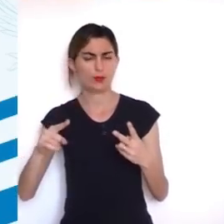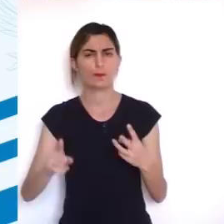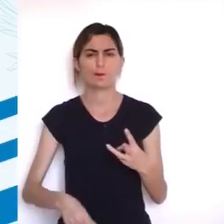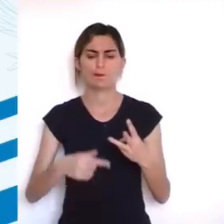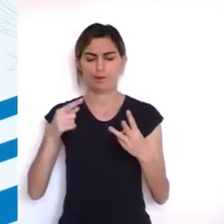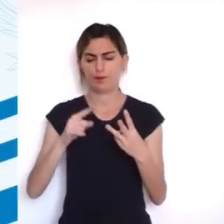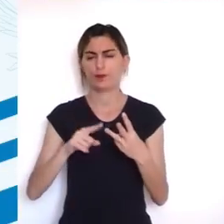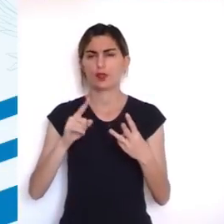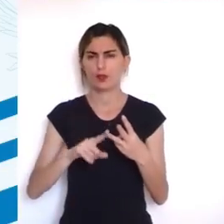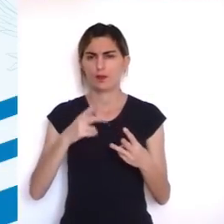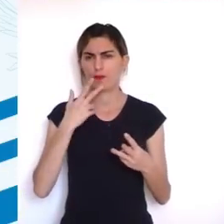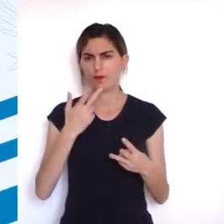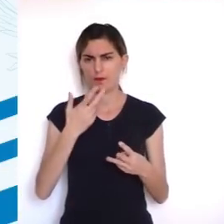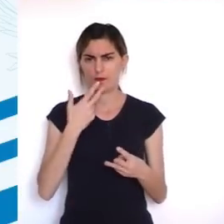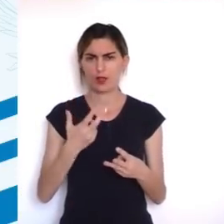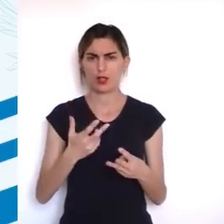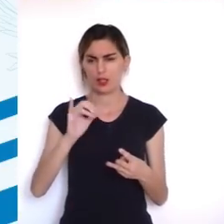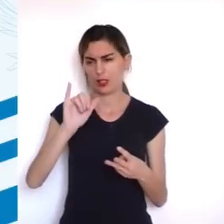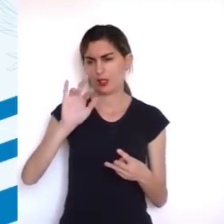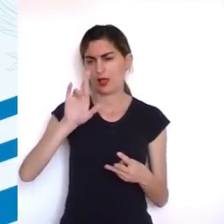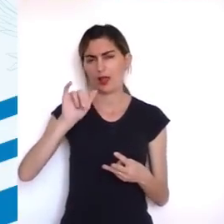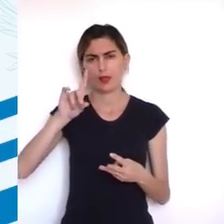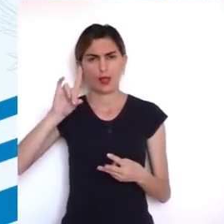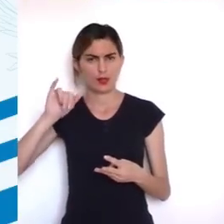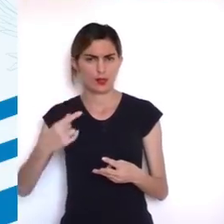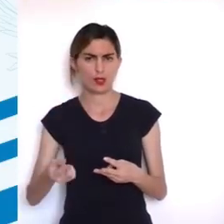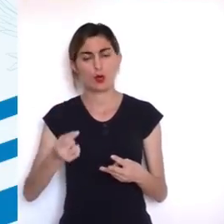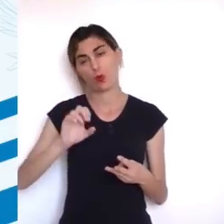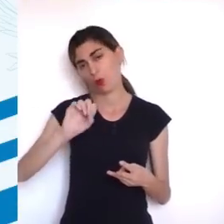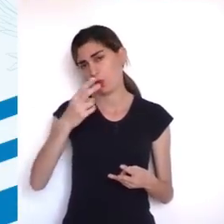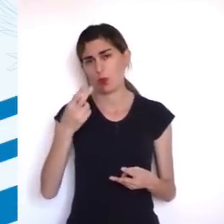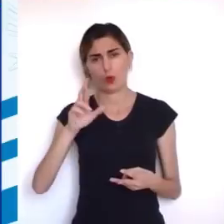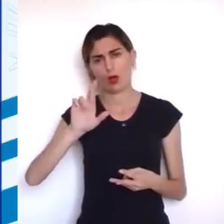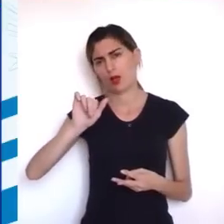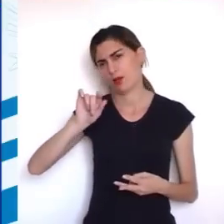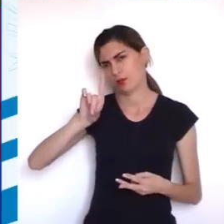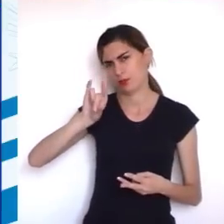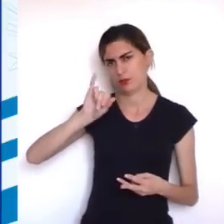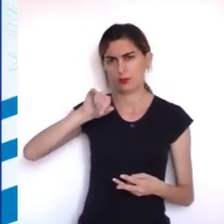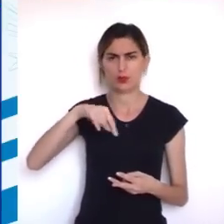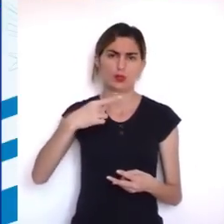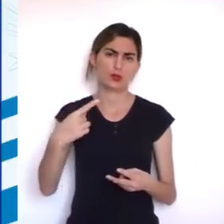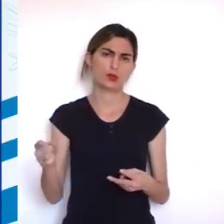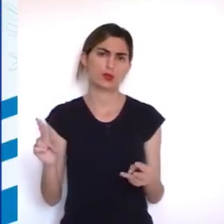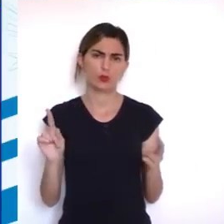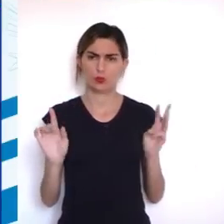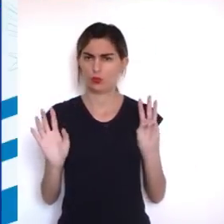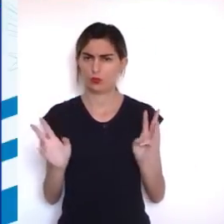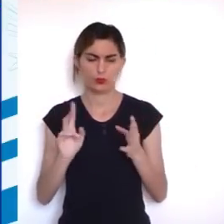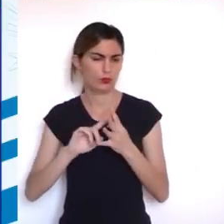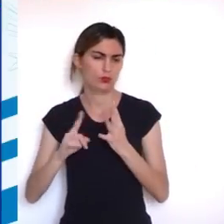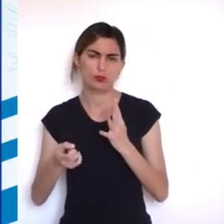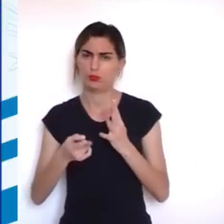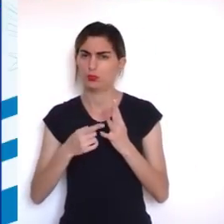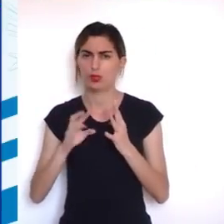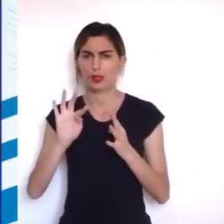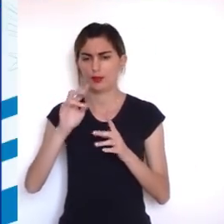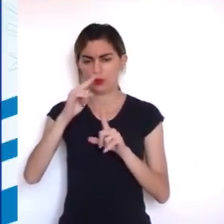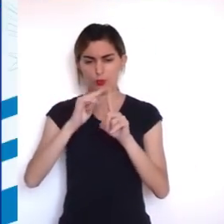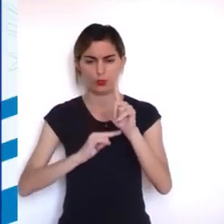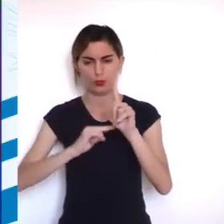falou sobre convecção. Bora falar sobre irradiação? Irradiação